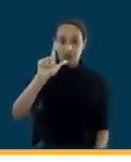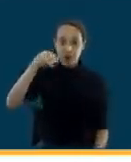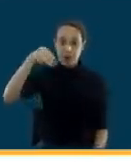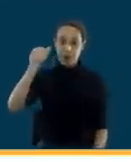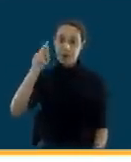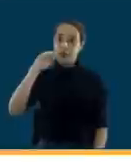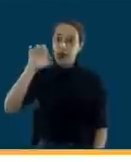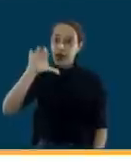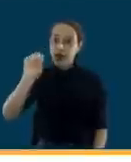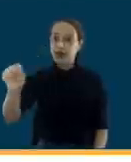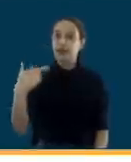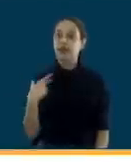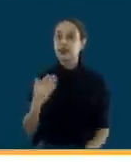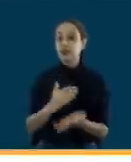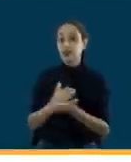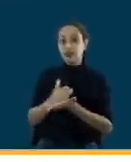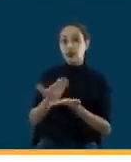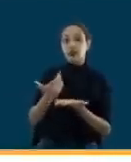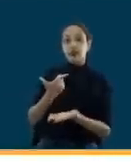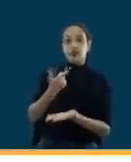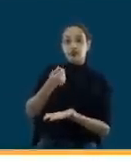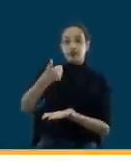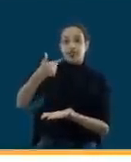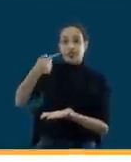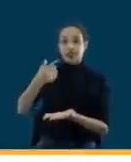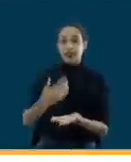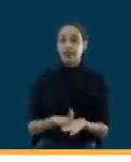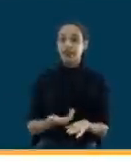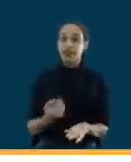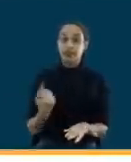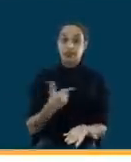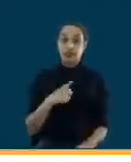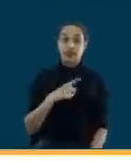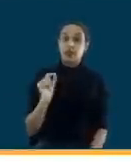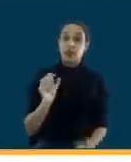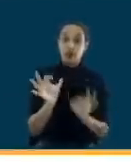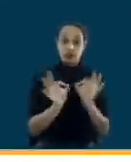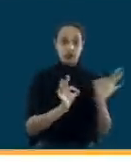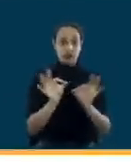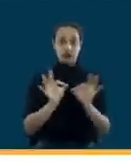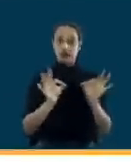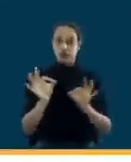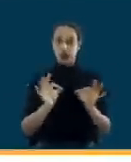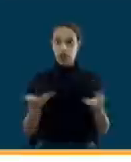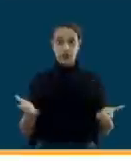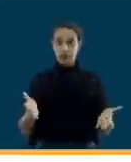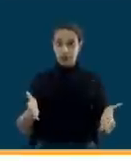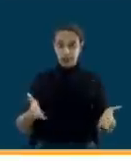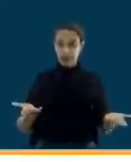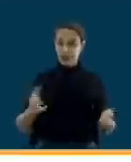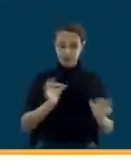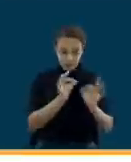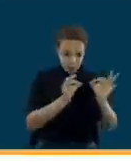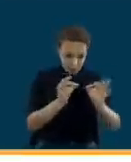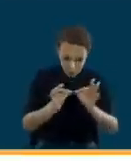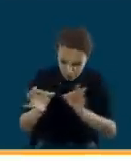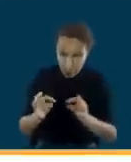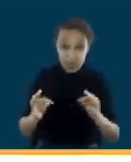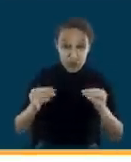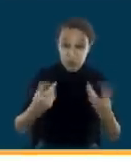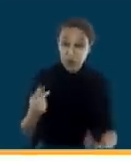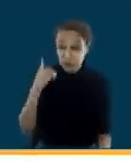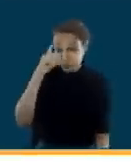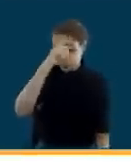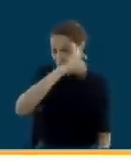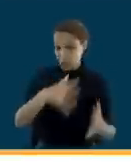desde 2017. Nós estamos tendo que organizar uma torre de Babel dentro dos estados e dos municípios com cadastros